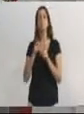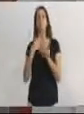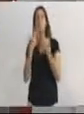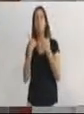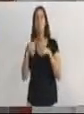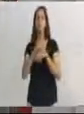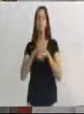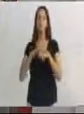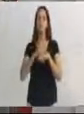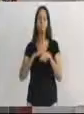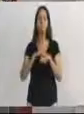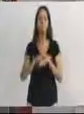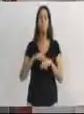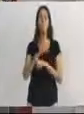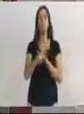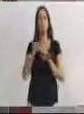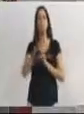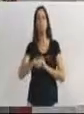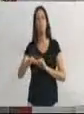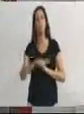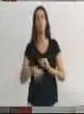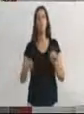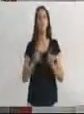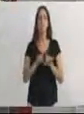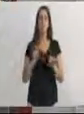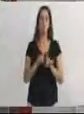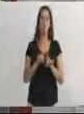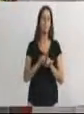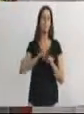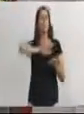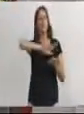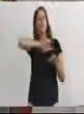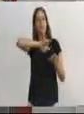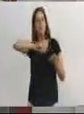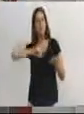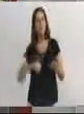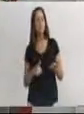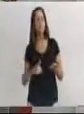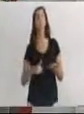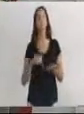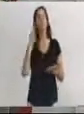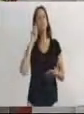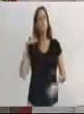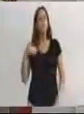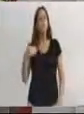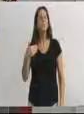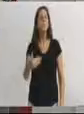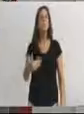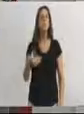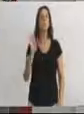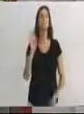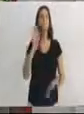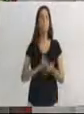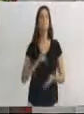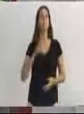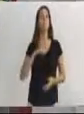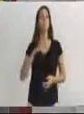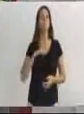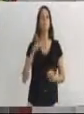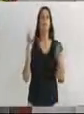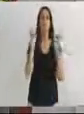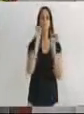abc e ciclovias coopertax e tantas outras entidades que no dia a dia passam pelas dificuldades de mobilidade